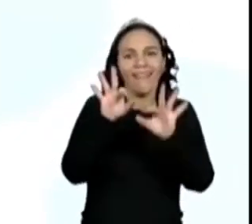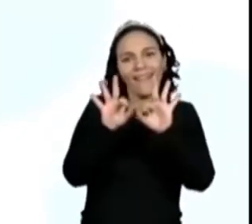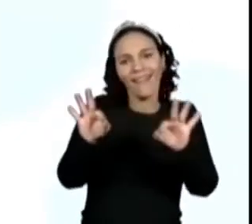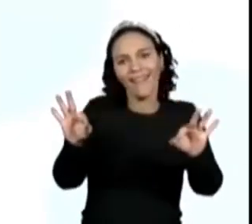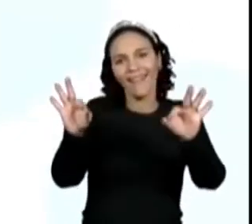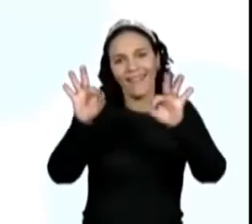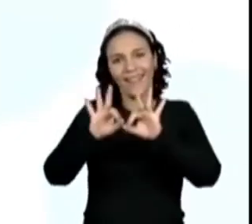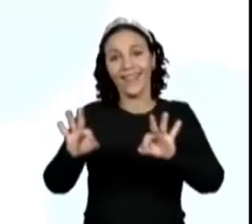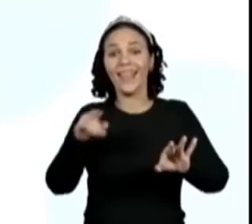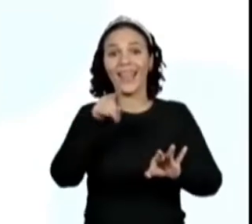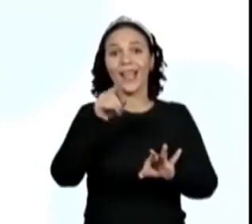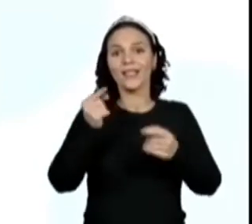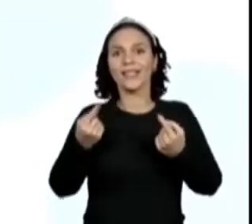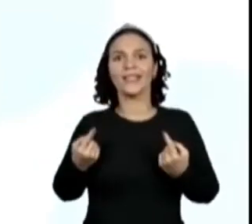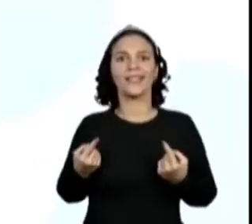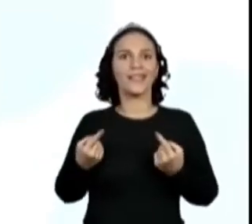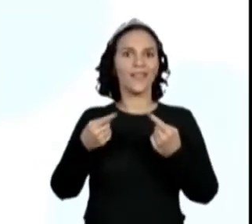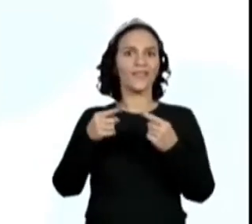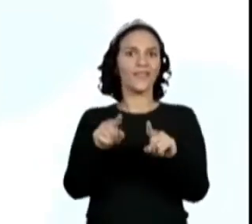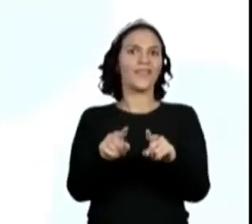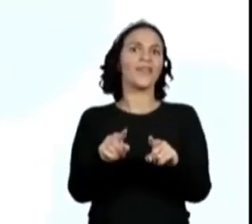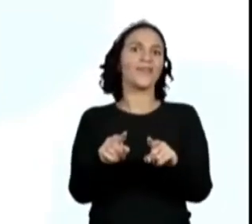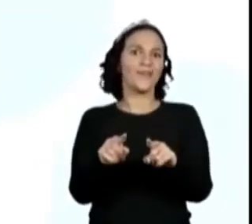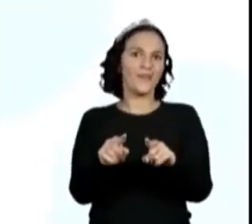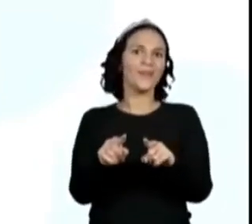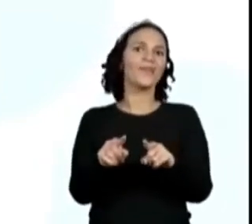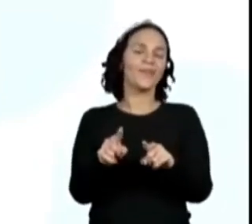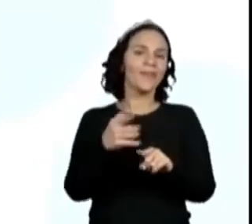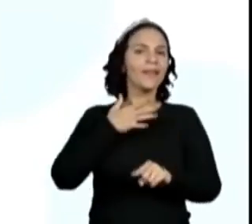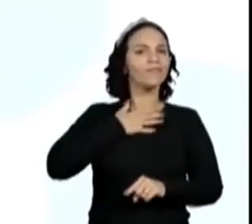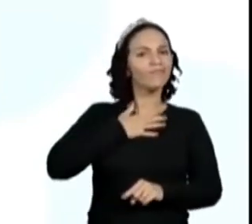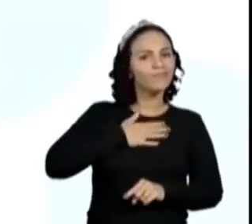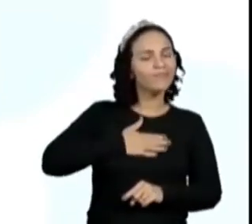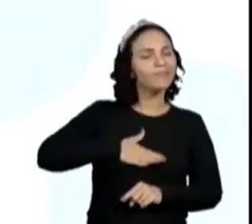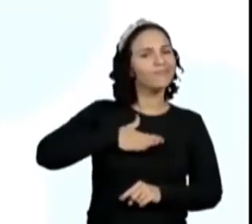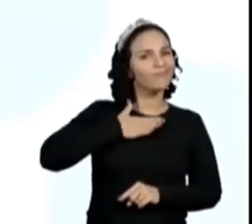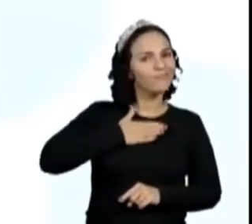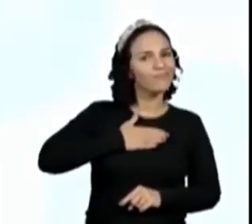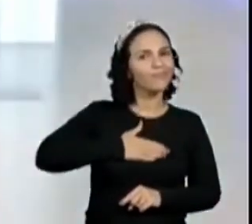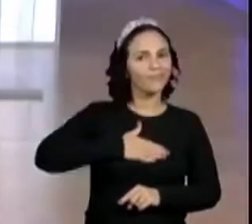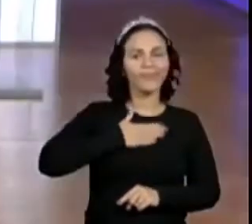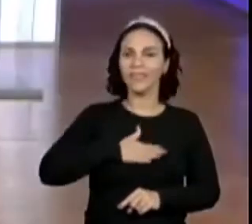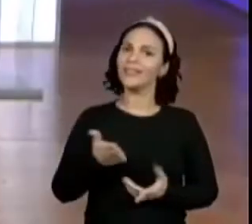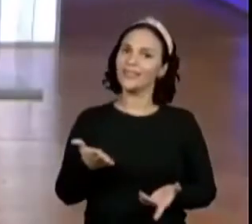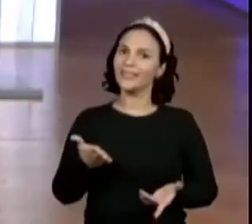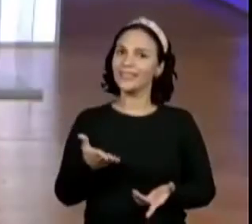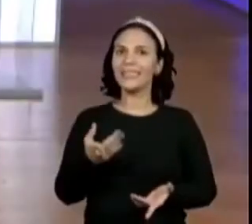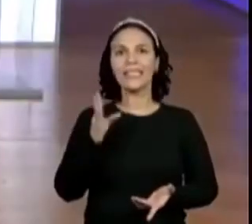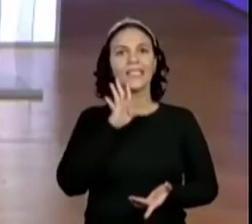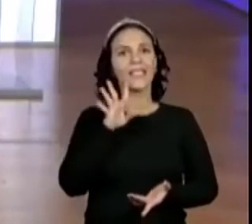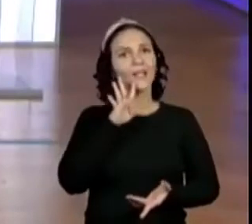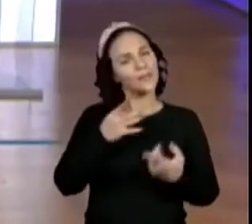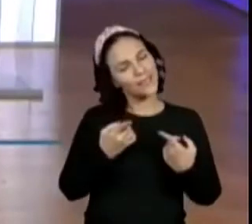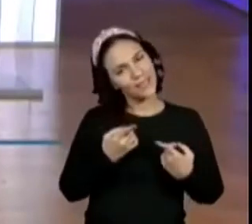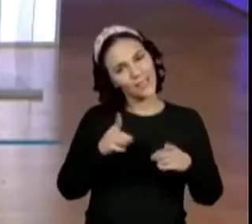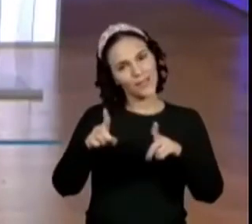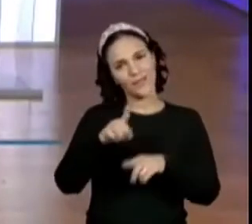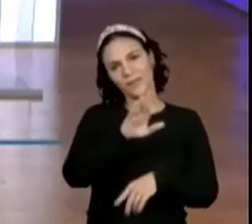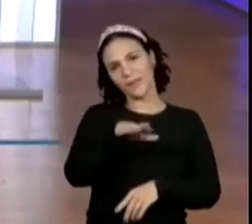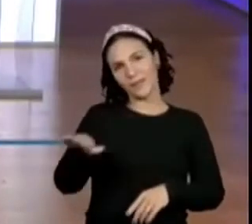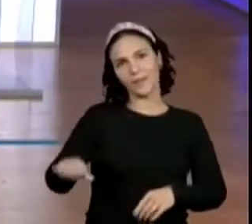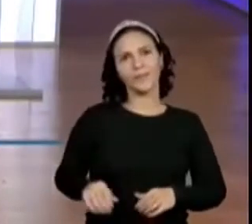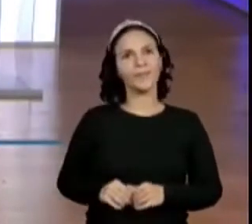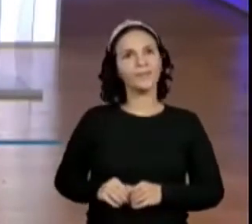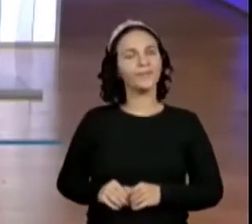um desafio, né? Realizar a brincadeira mais devagar e ir acelerando, né? Deixa um desafio maior aí para os